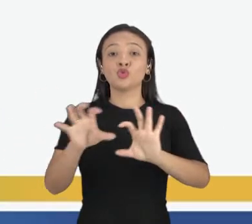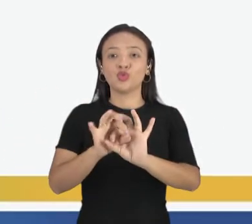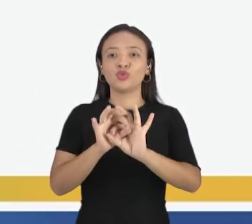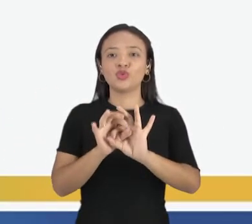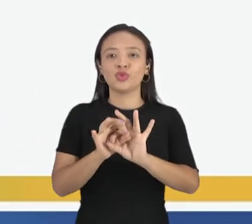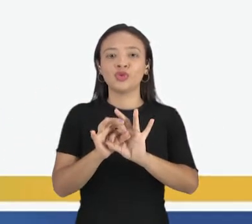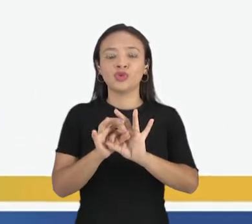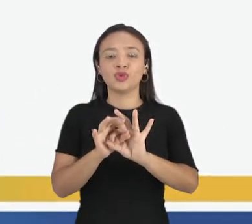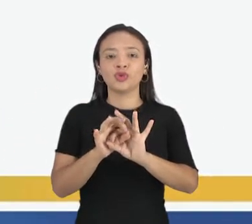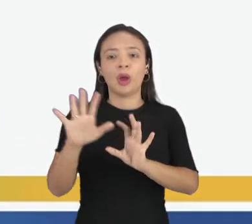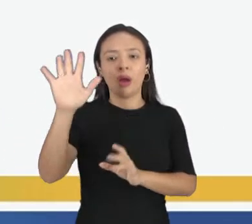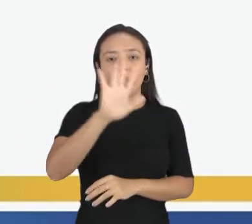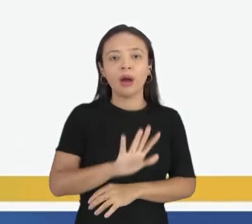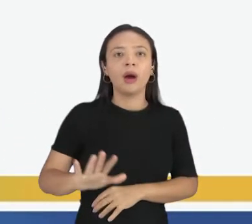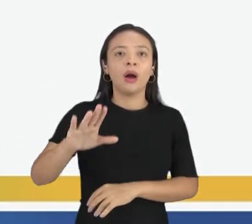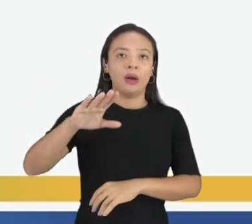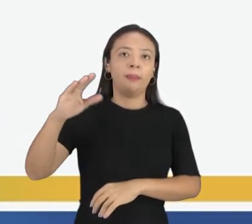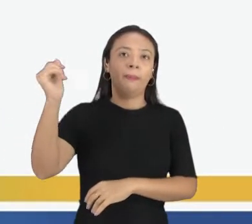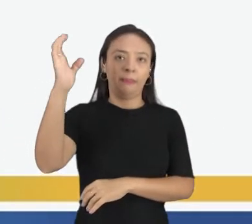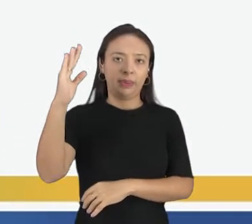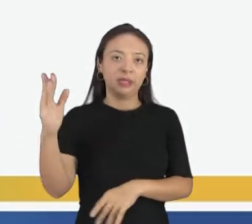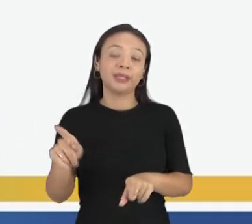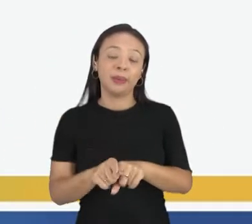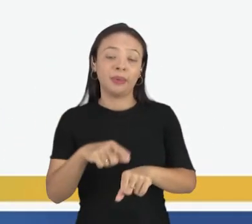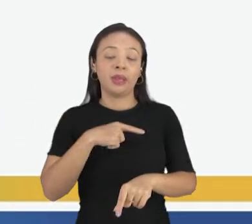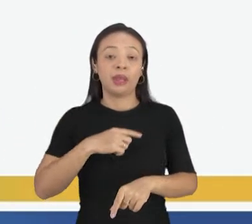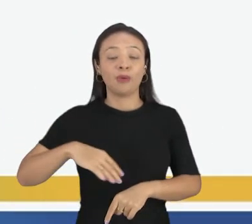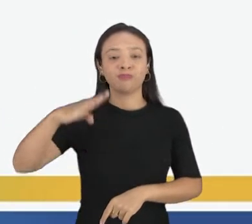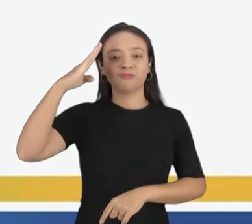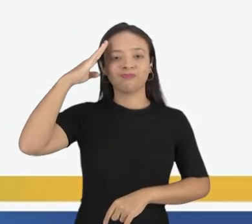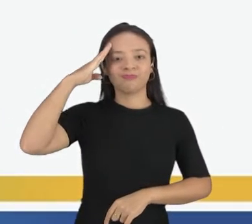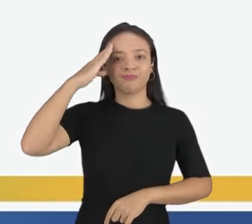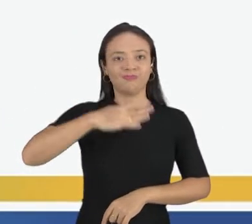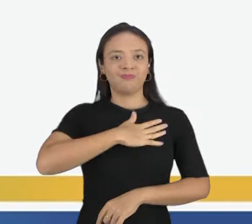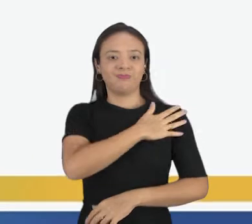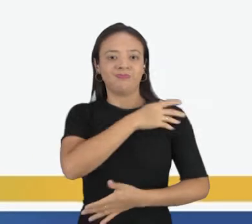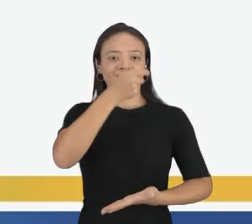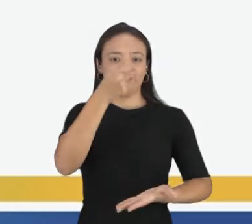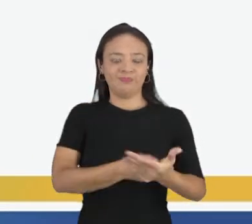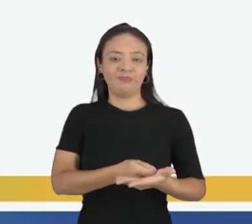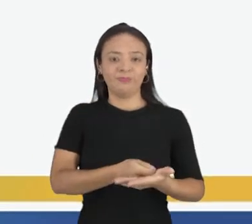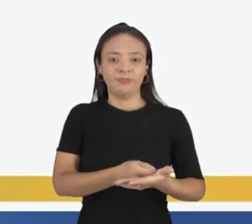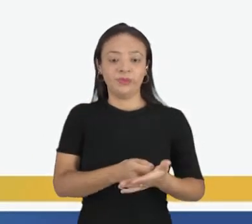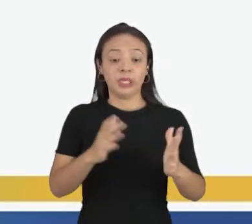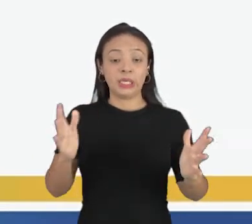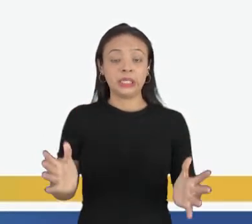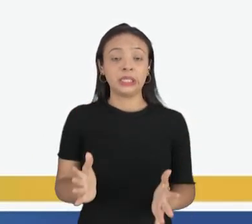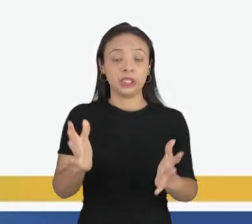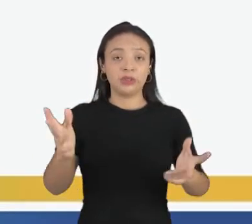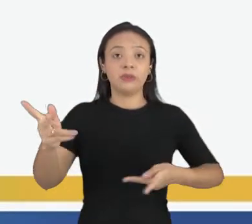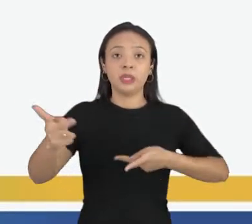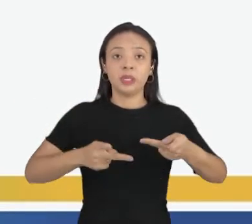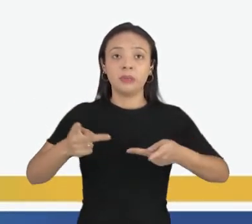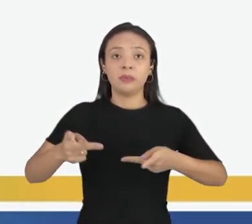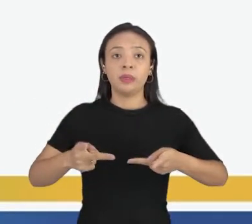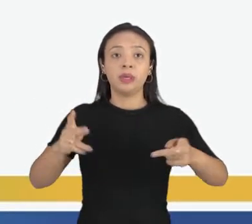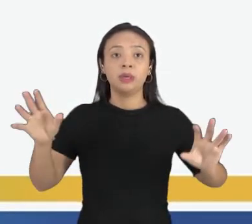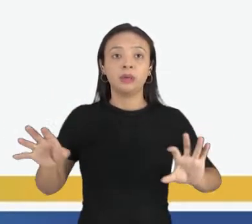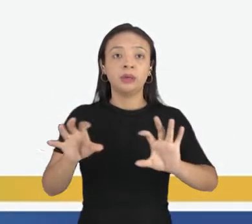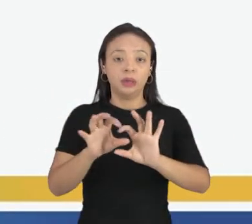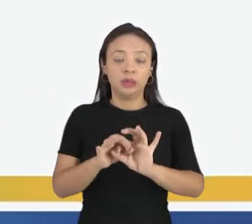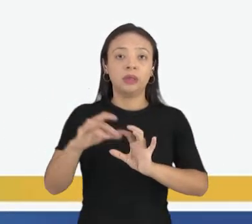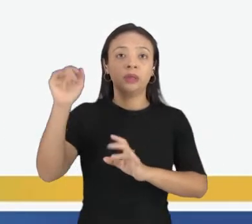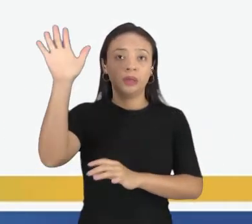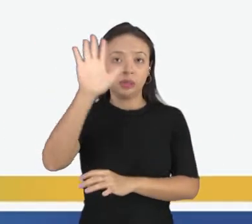brasileiro. E aí, então, esse regime militar brasileiro, né, ele implementa esse plano de integração nacional, gestado pelo governo Castelo